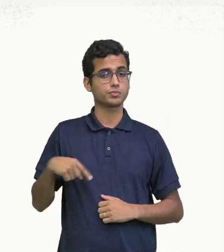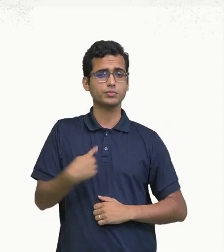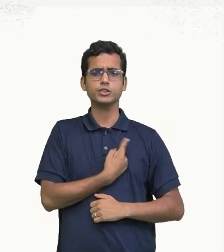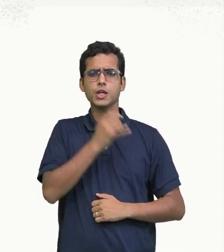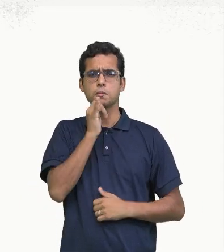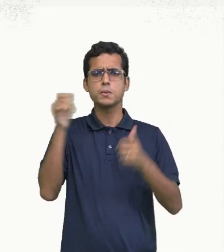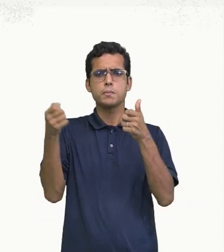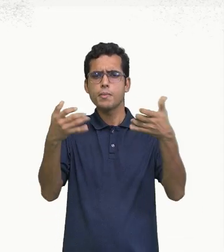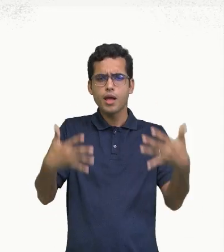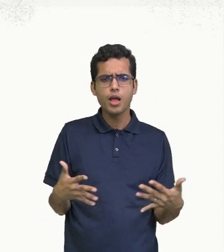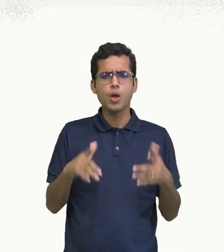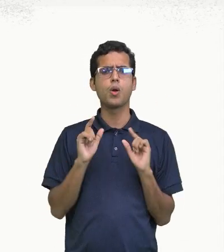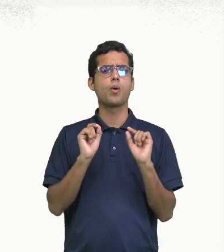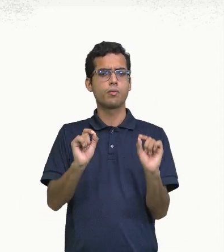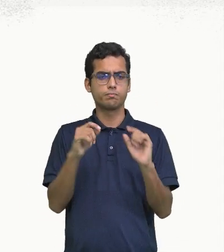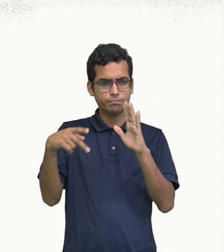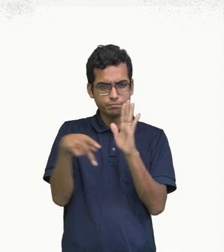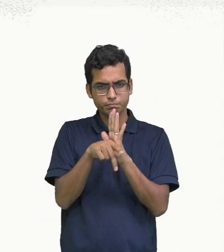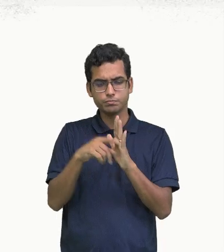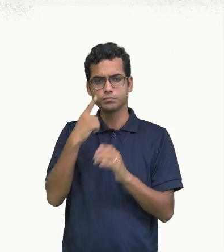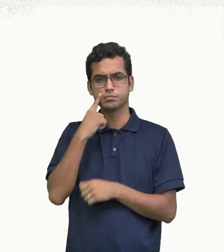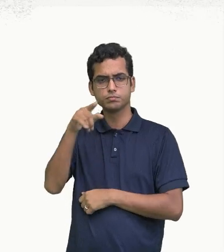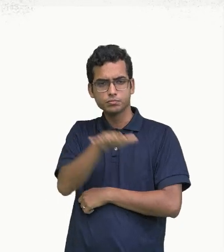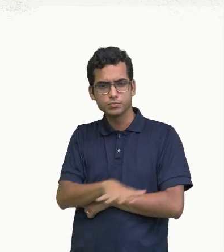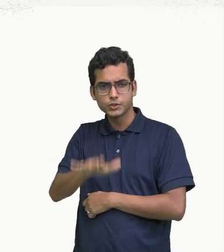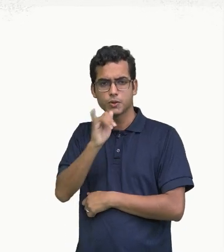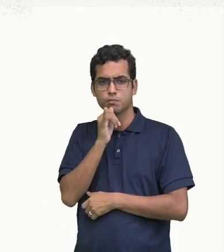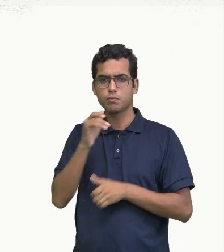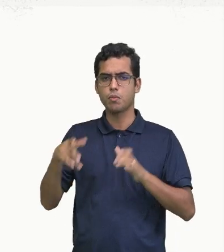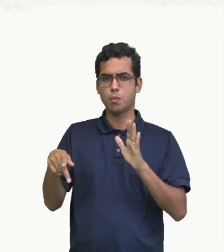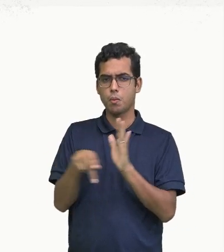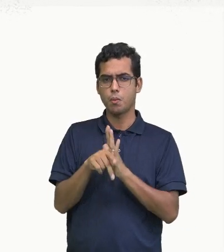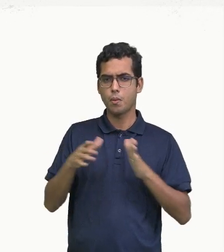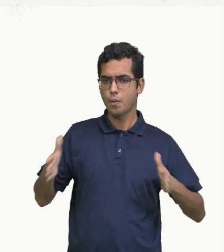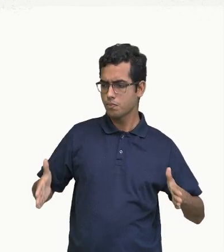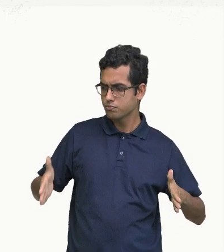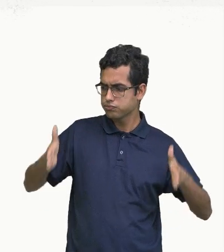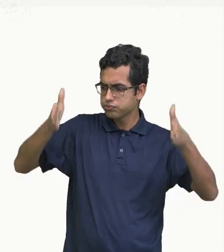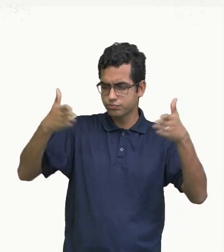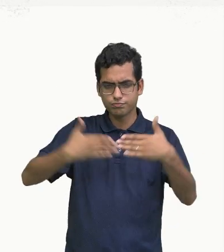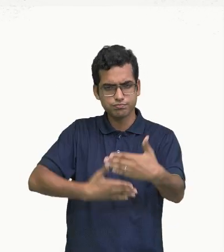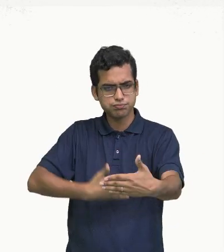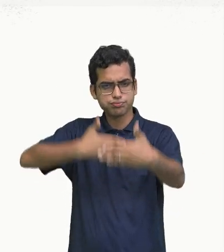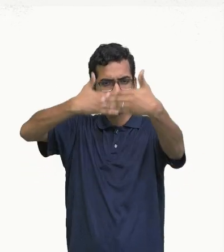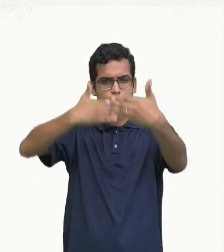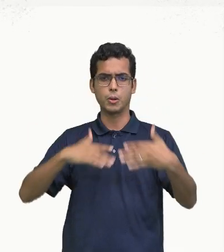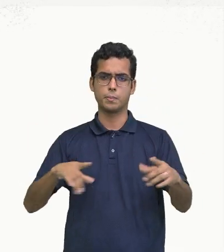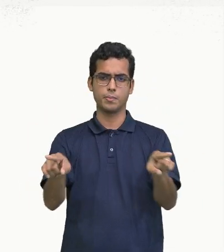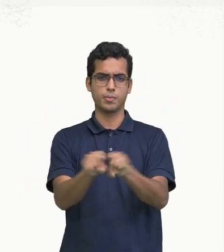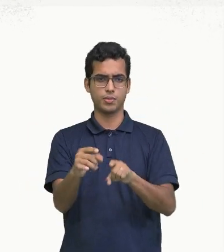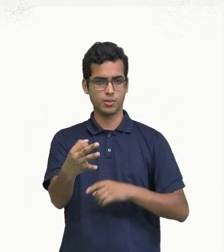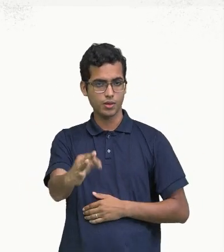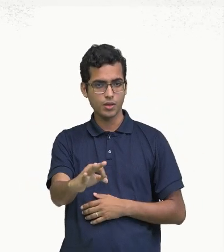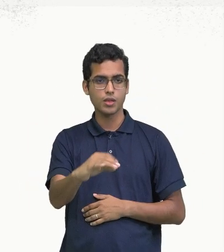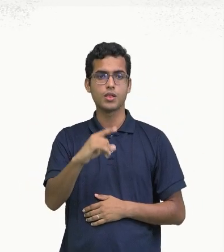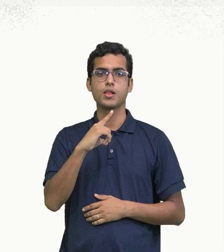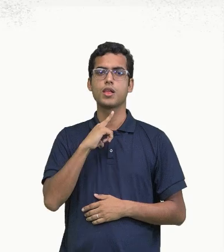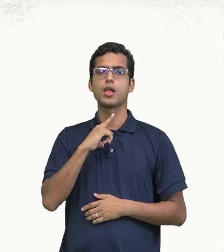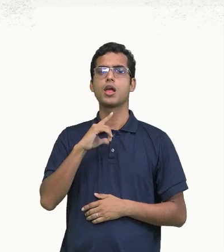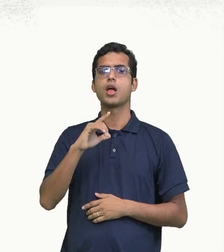espaço total, considere também ali as paredes, tudo bem? Nós temos também aqui a definição de